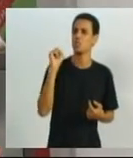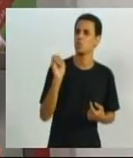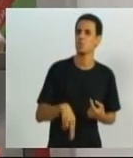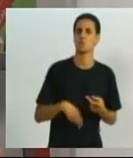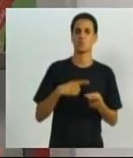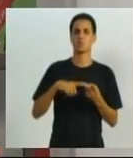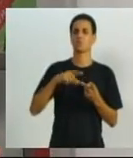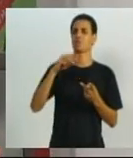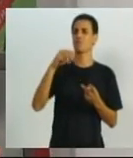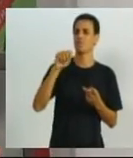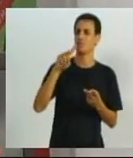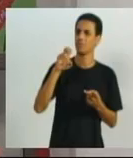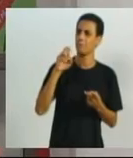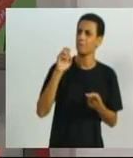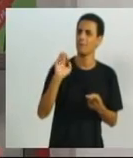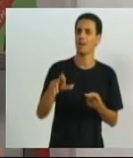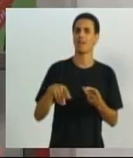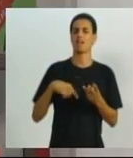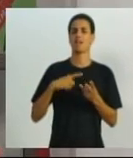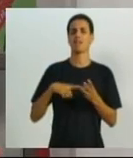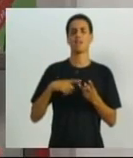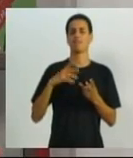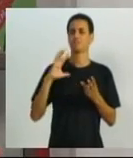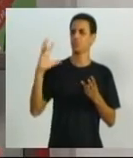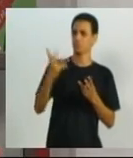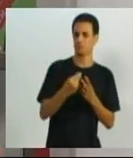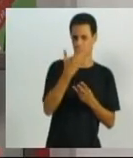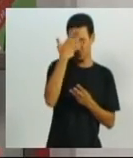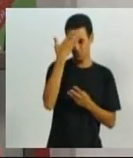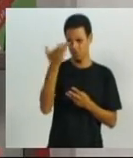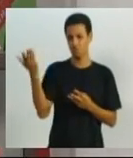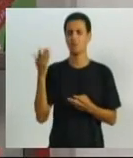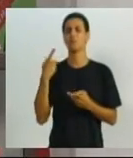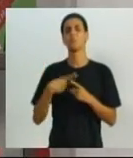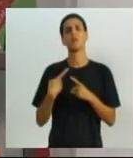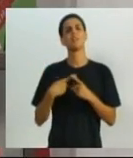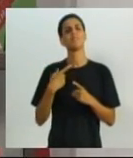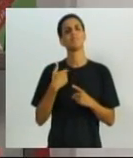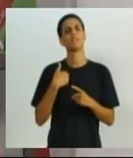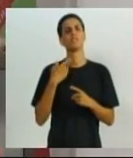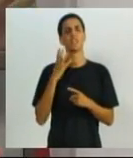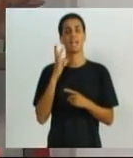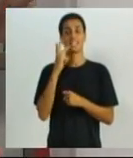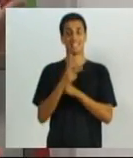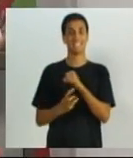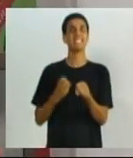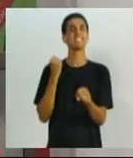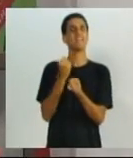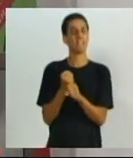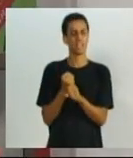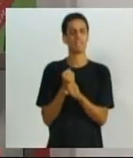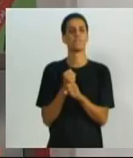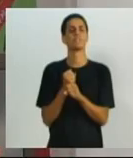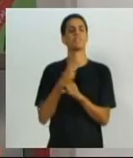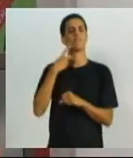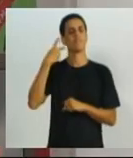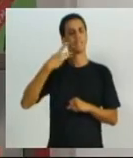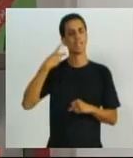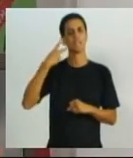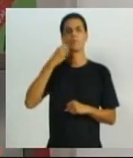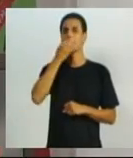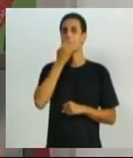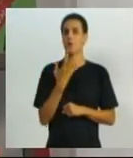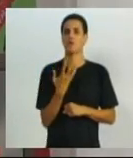Jorge Humberto, o Francisco. Quer dizer que é um momento, para mim, apesar de 3 anos como vereador, um momento único. É uma